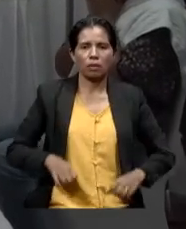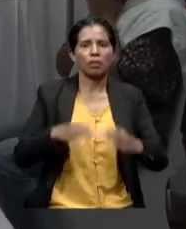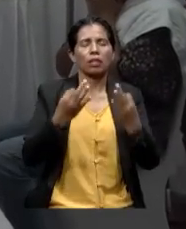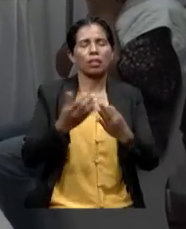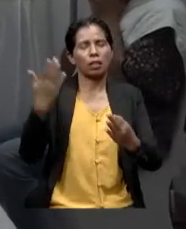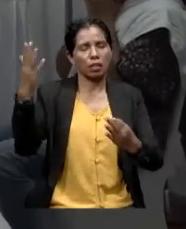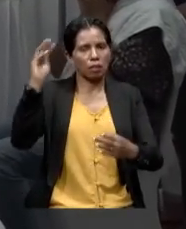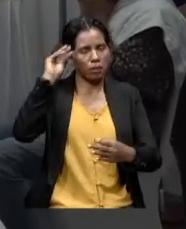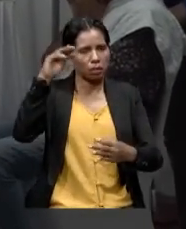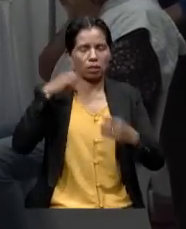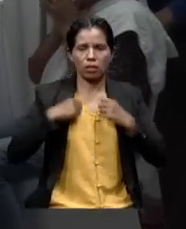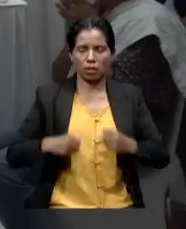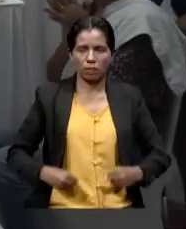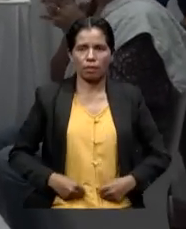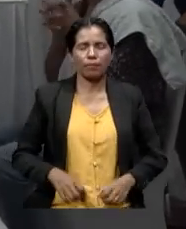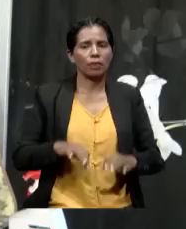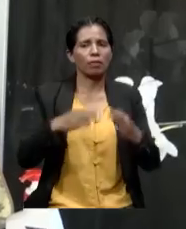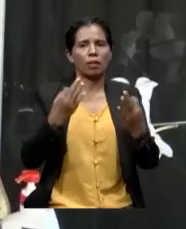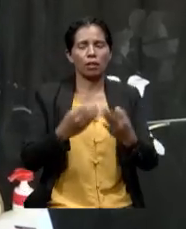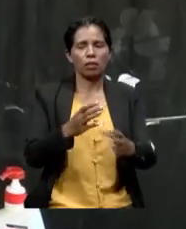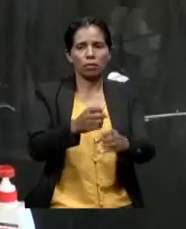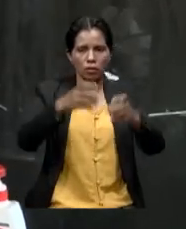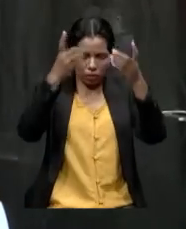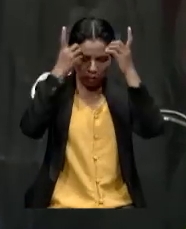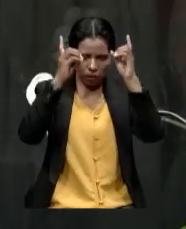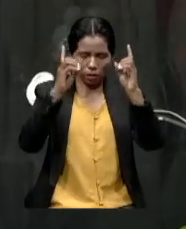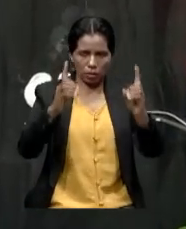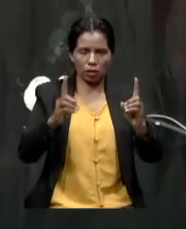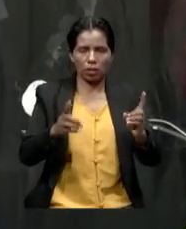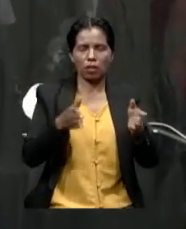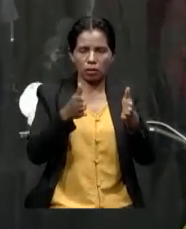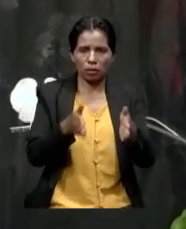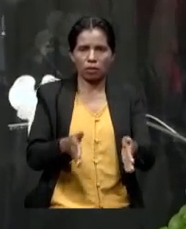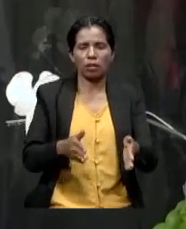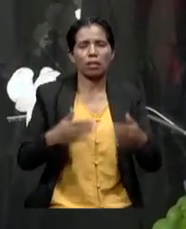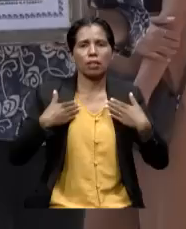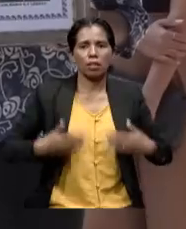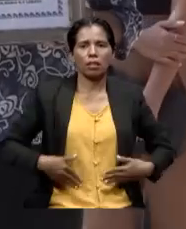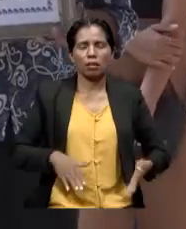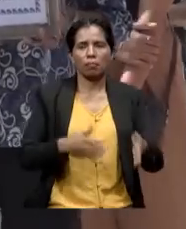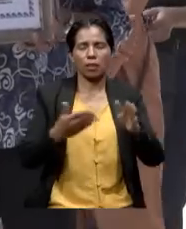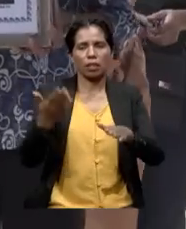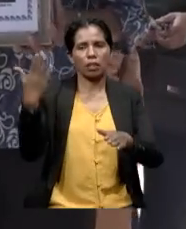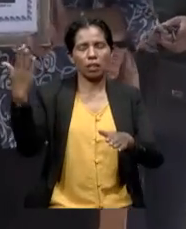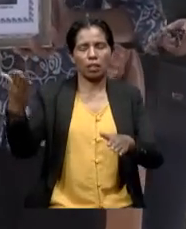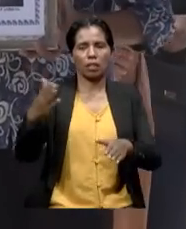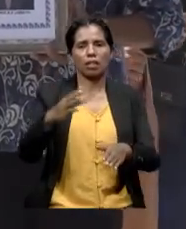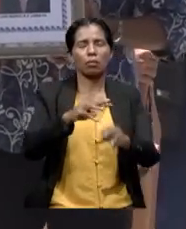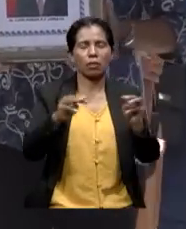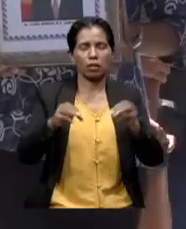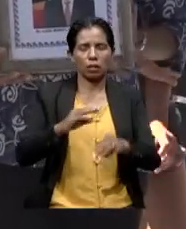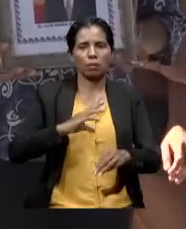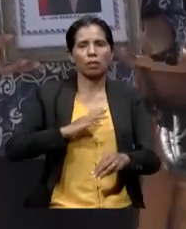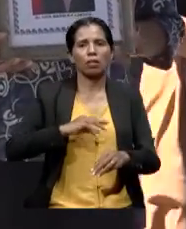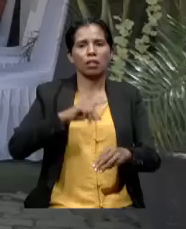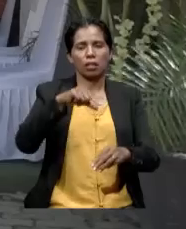Saúde. Família Lobato foi a decisão a tua coi mate bien e isin mate e renemores fatin Leorema, tuir cultura,